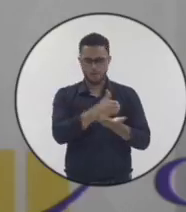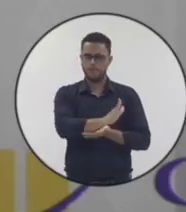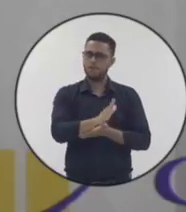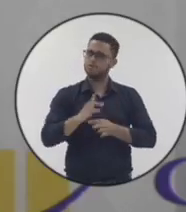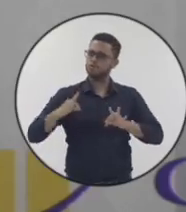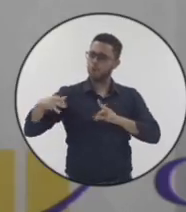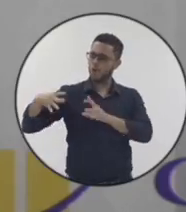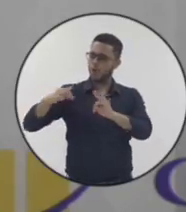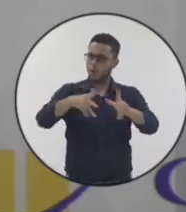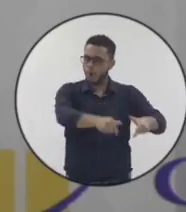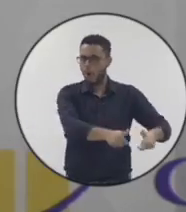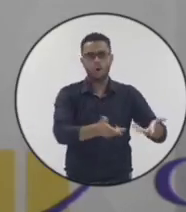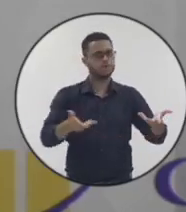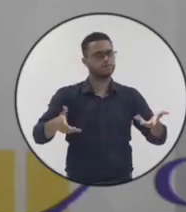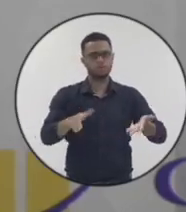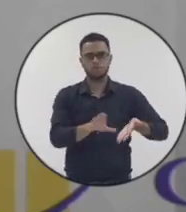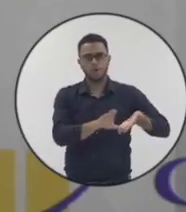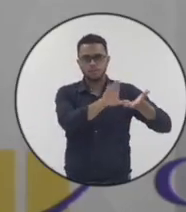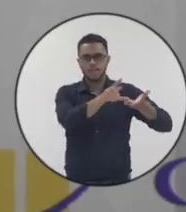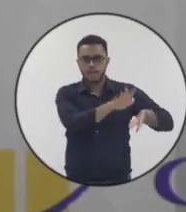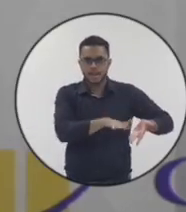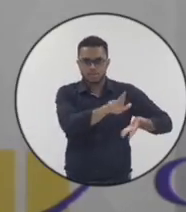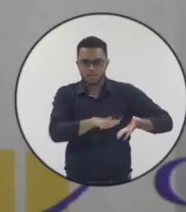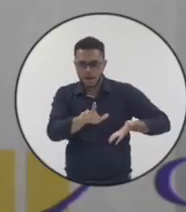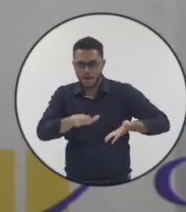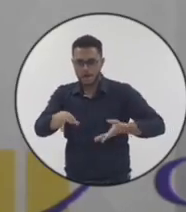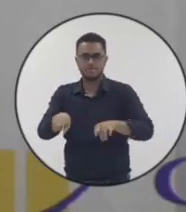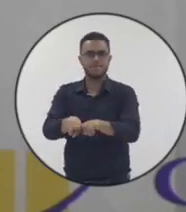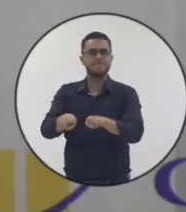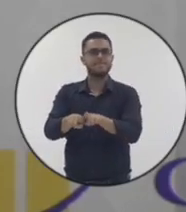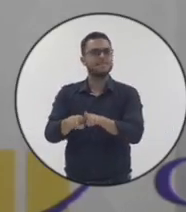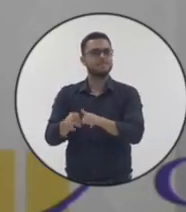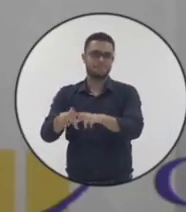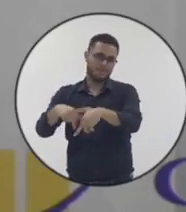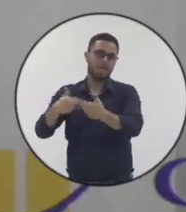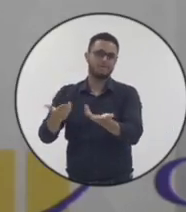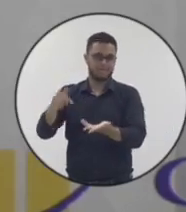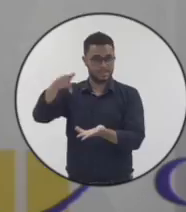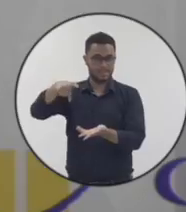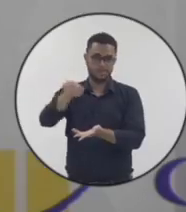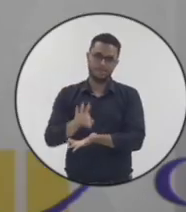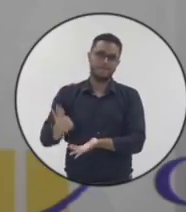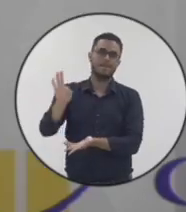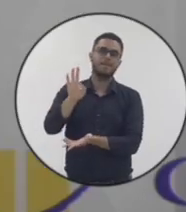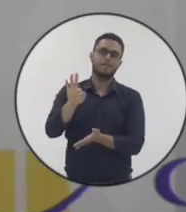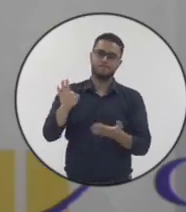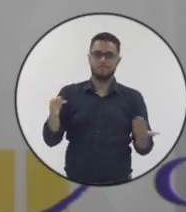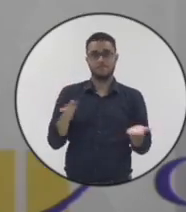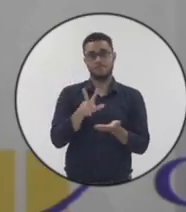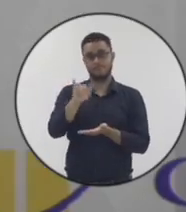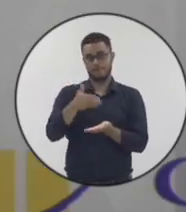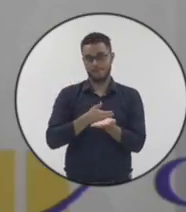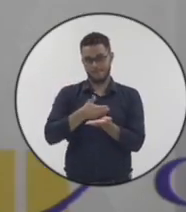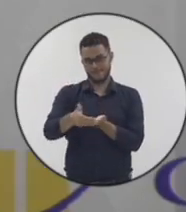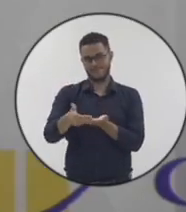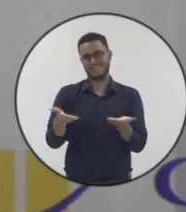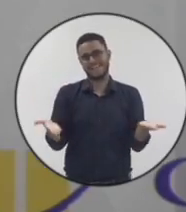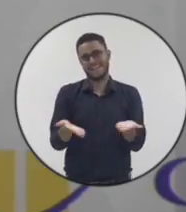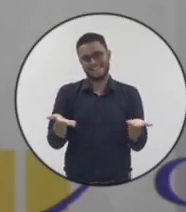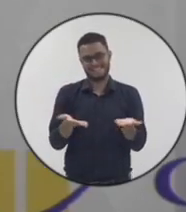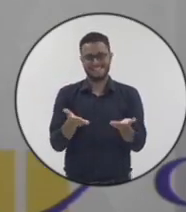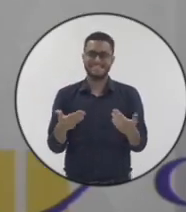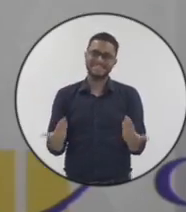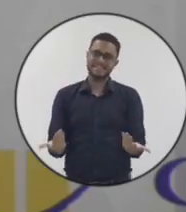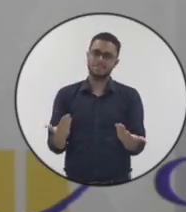os conselhos regionais e pelo Conselho Federal de Psicologia e passa a vigorar a partir de então, que será